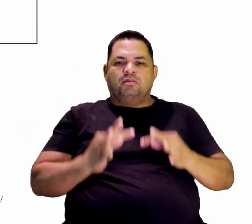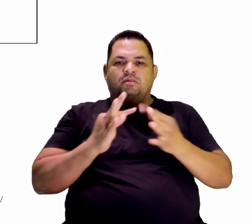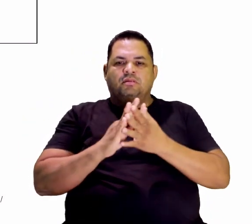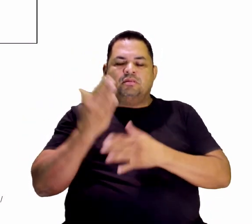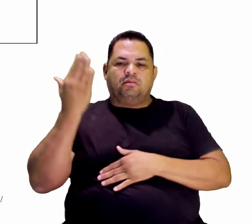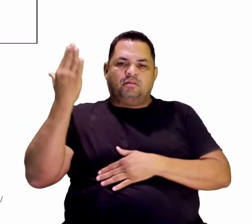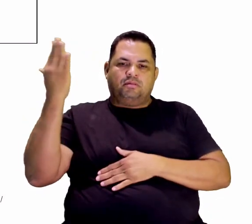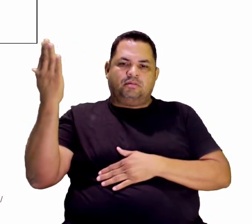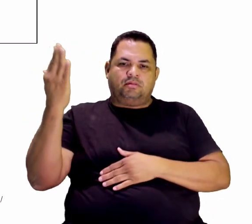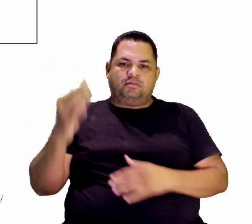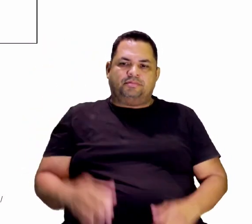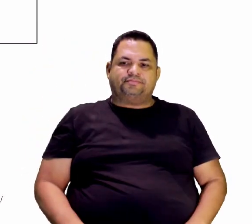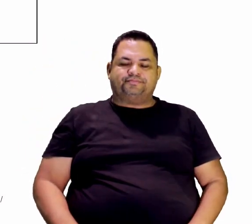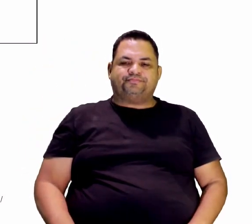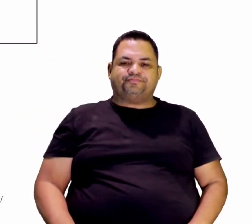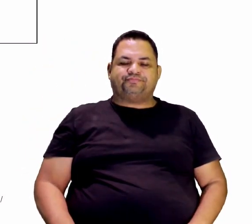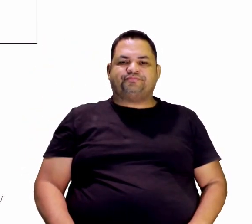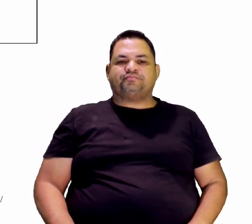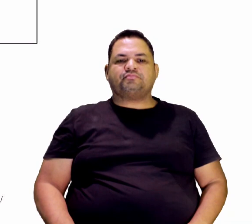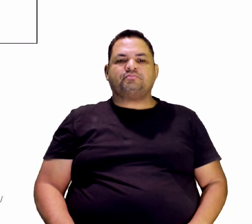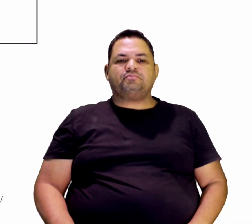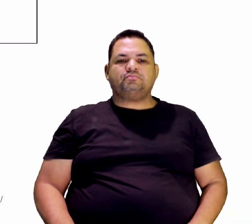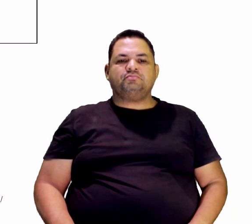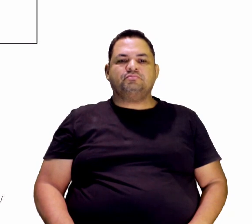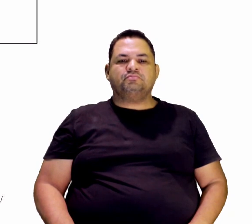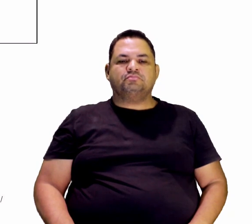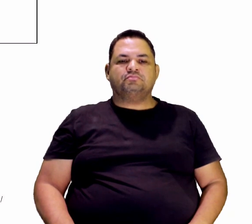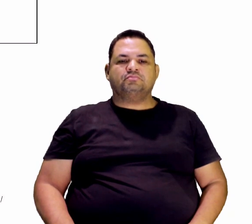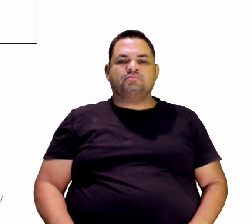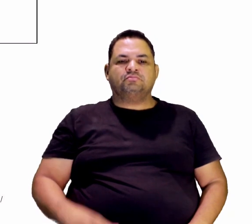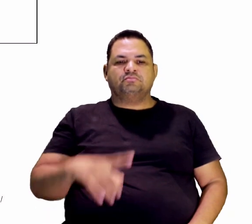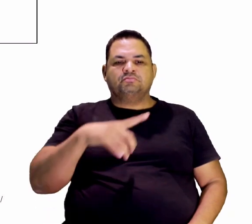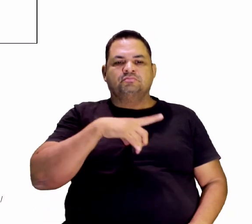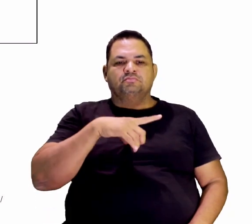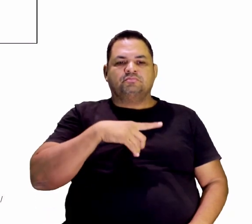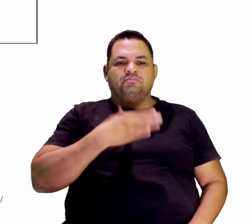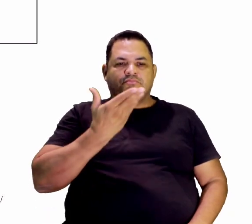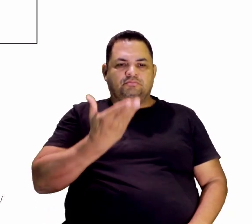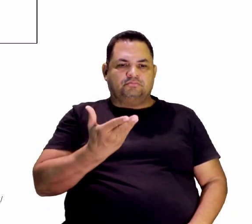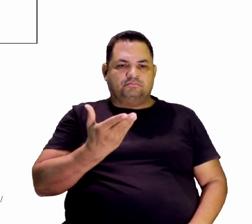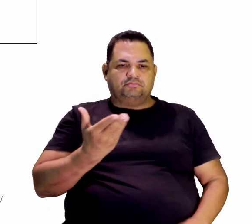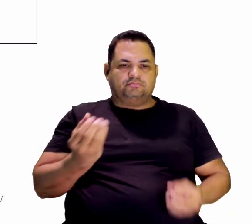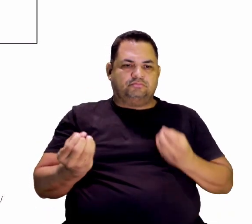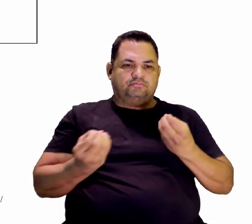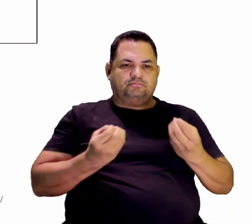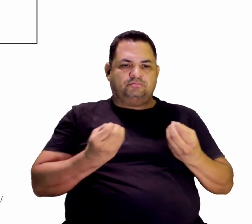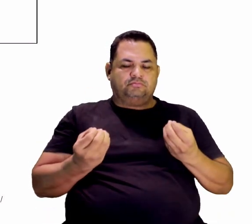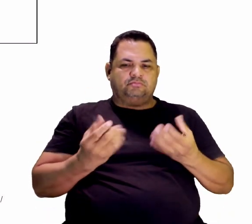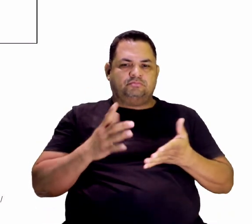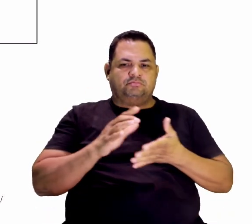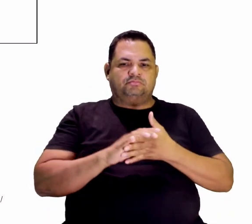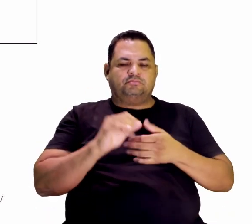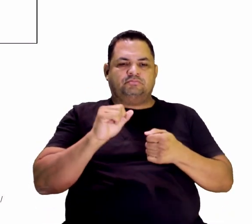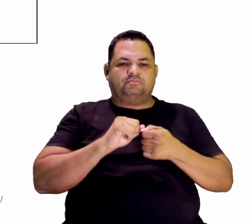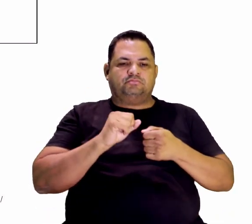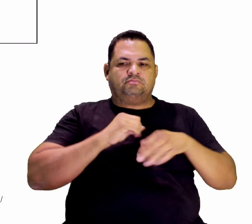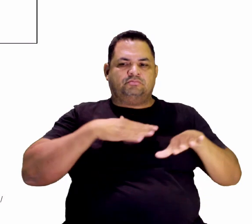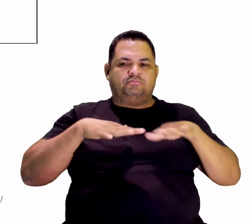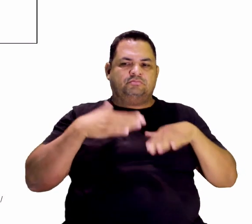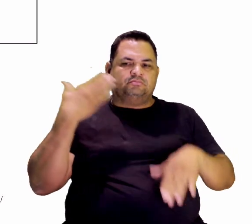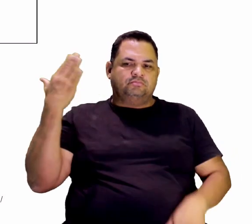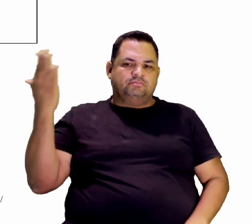tá? Beleza. Compreendido? Beleza, isso é o básico, certo? Então, nós temos aqui